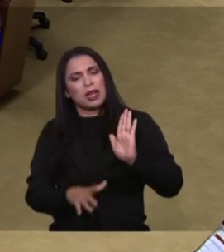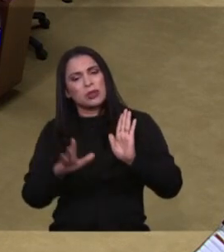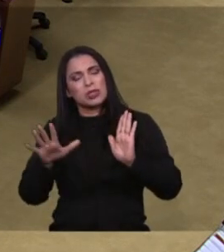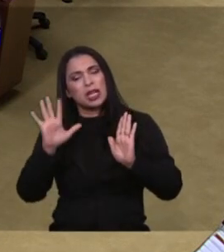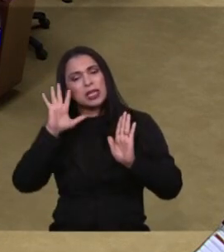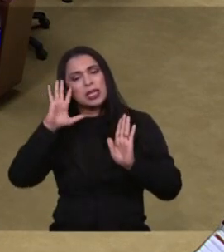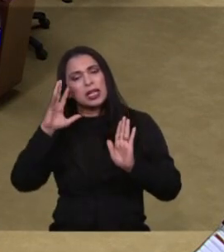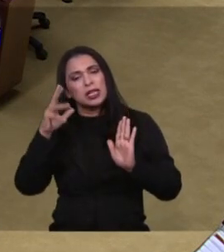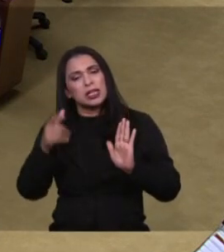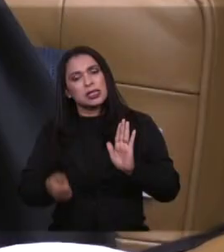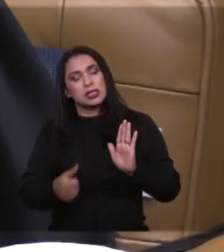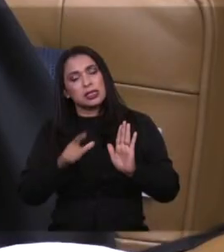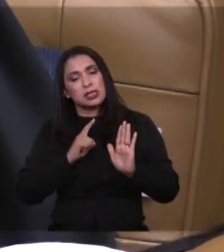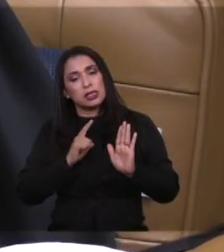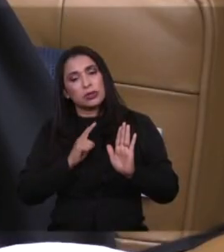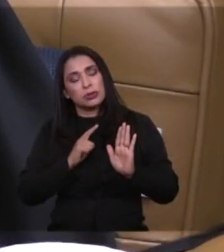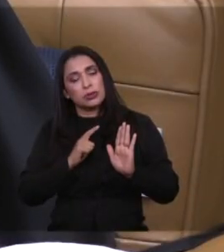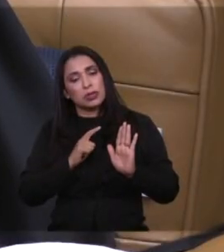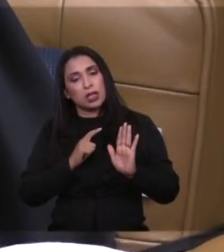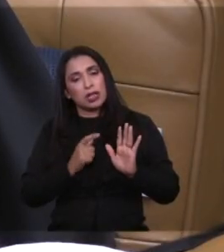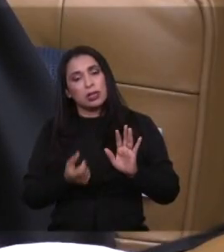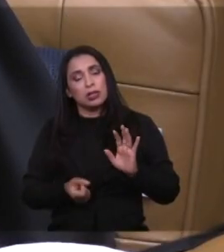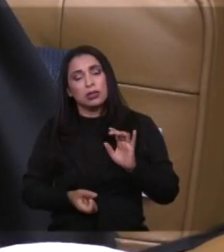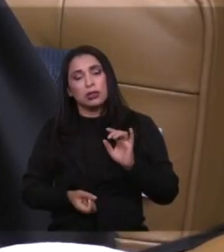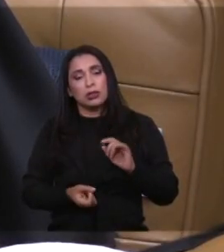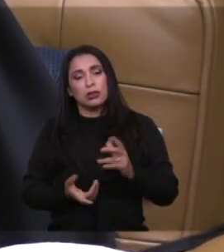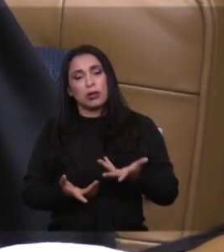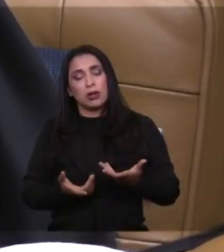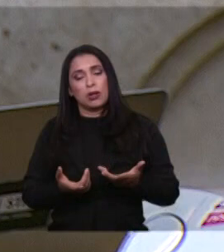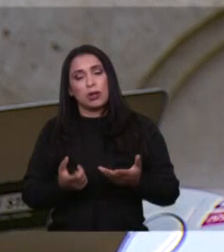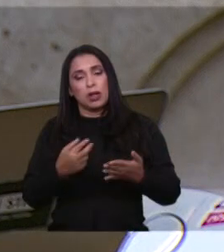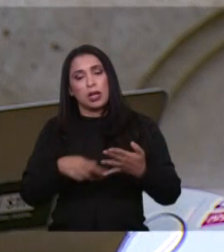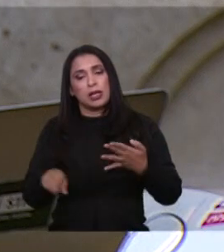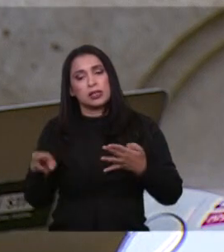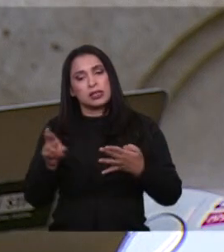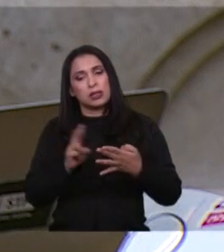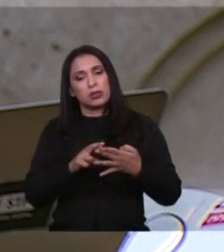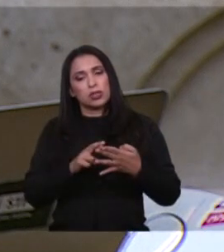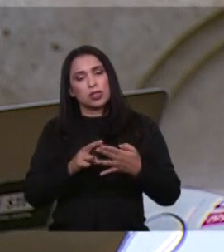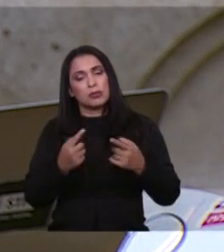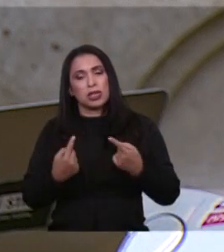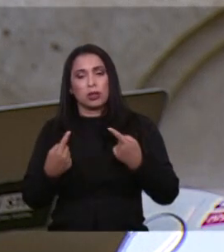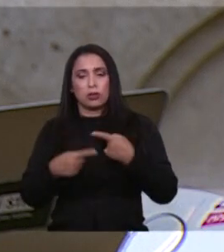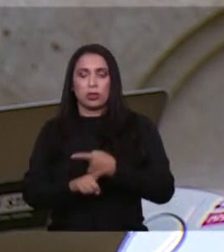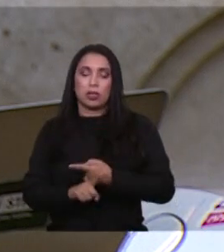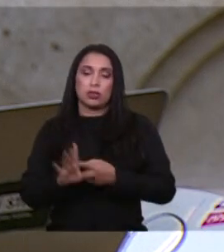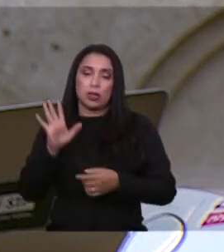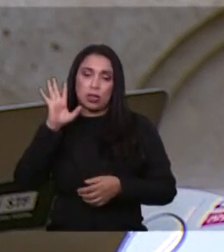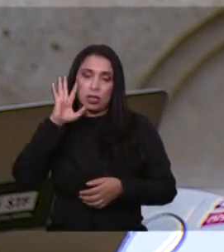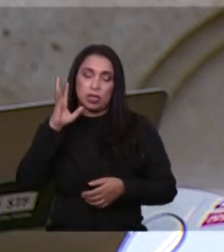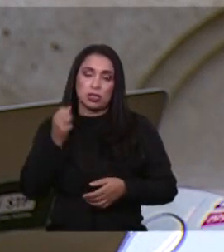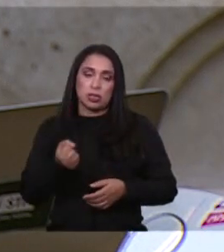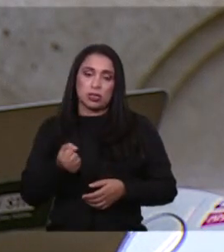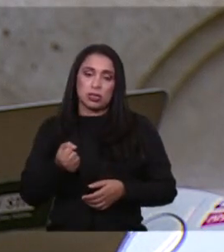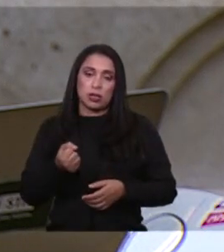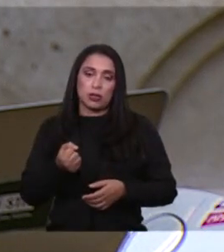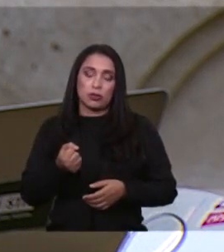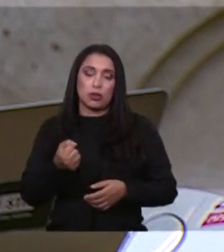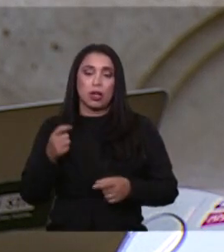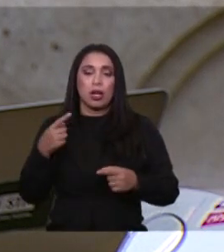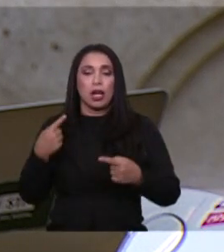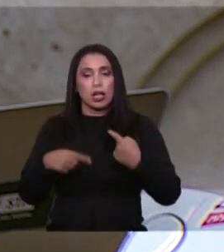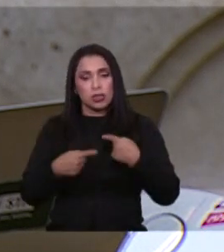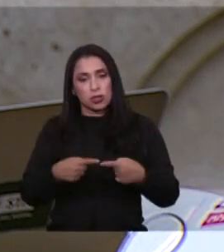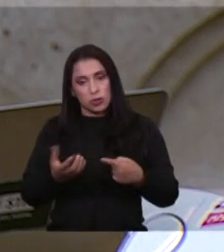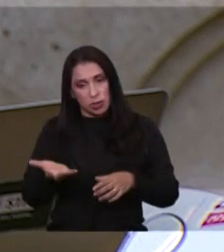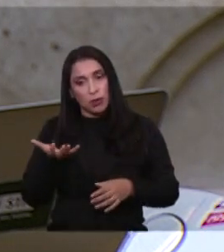decisão do extraordinário. Certo, mas há uma contradição com o que decidimos antes. A gente pode reabrir a discussão, mas queremos saber